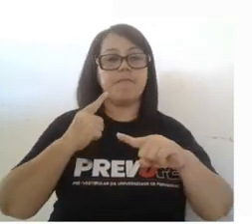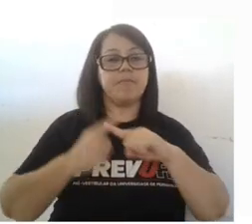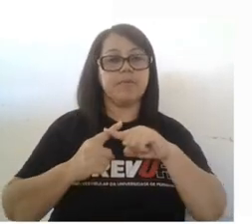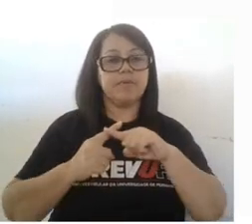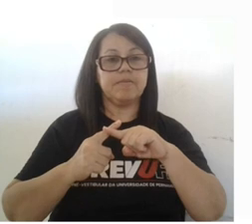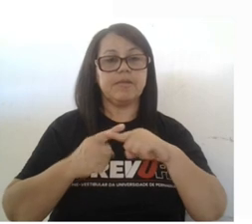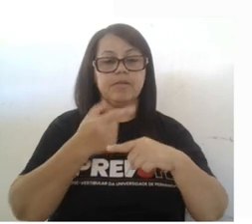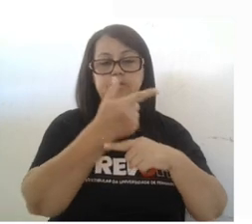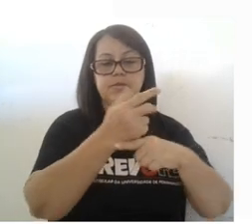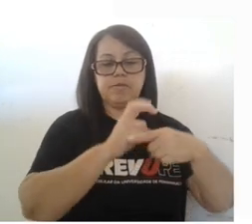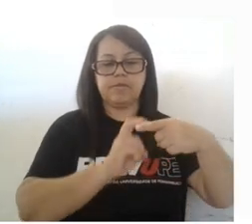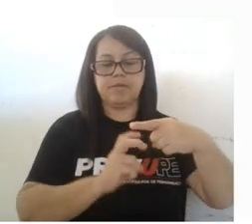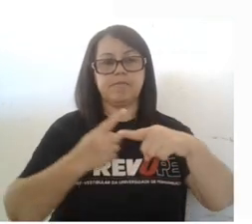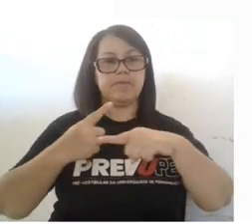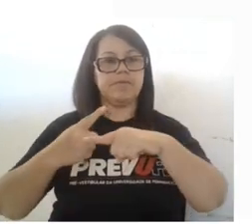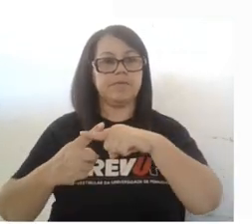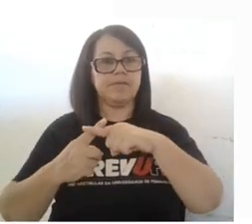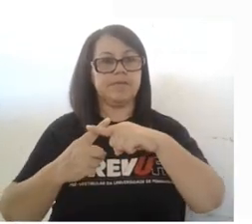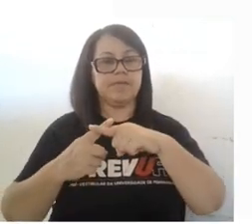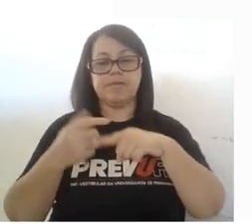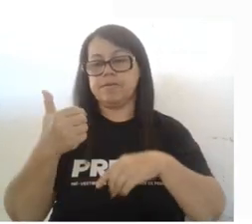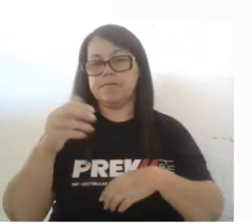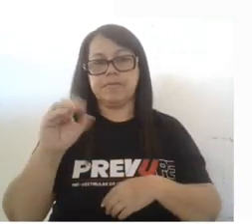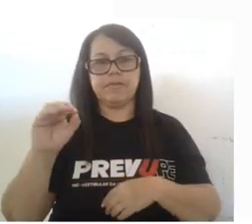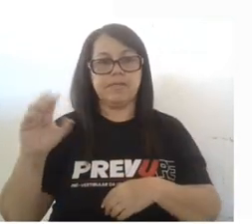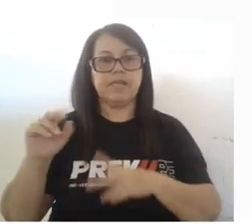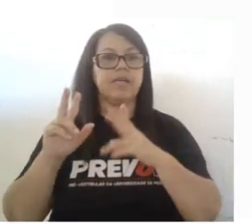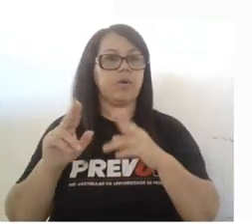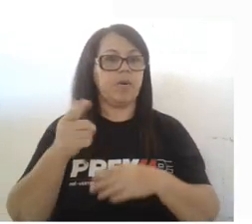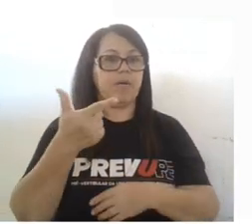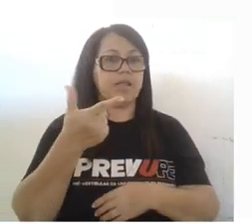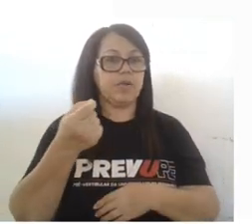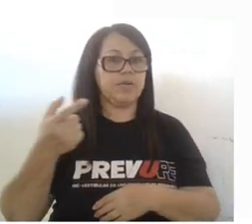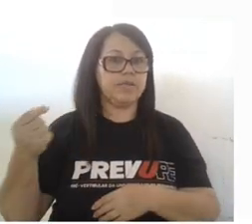100. Então, nós vamos ter 2 vezes 100, 200,